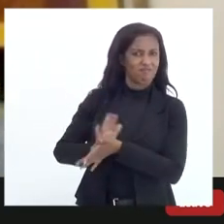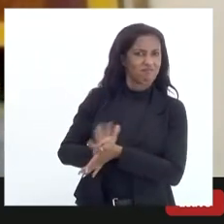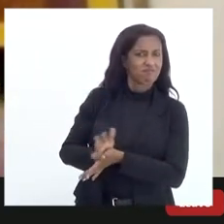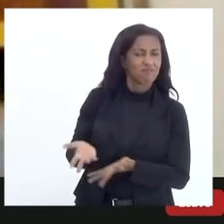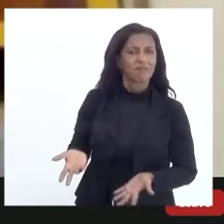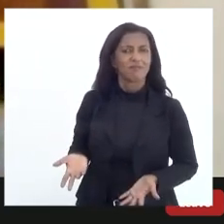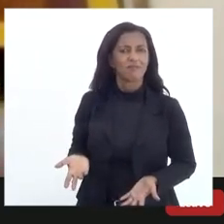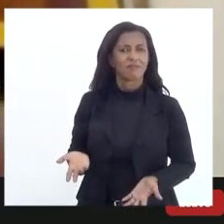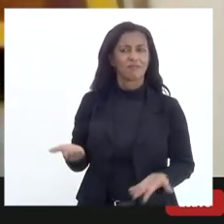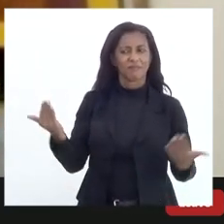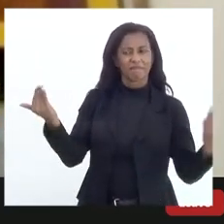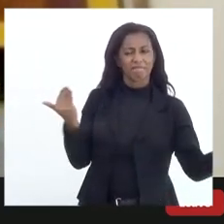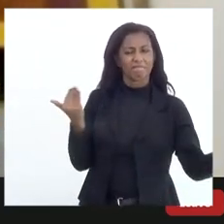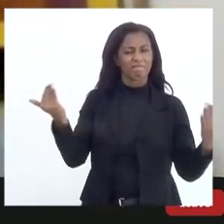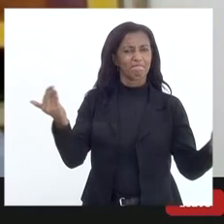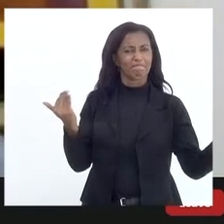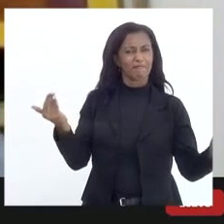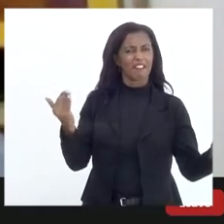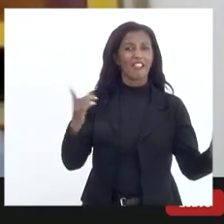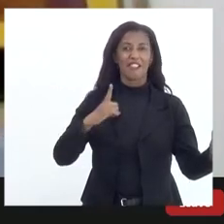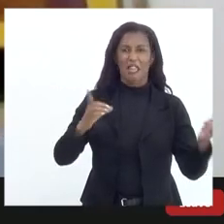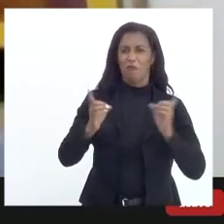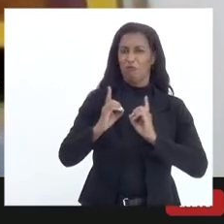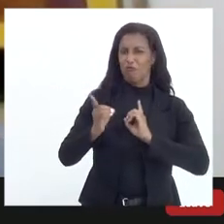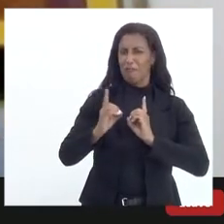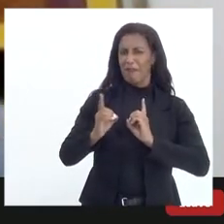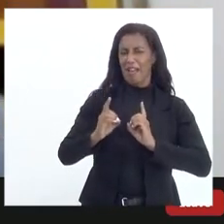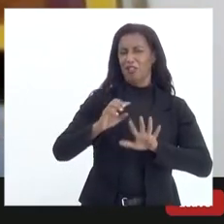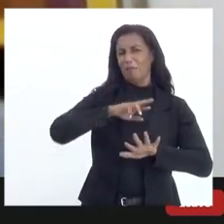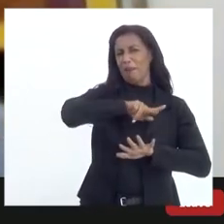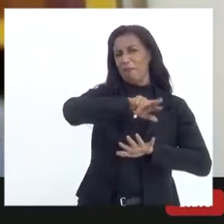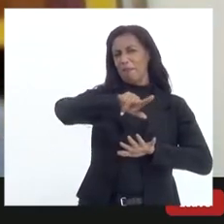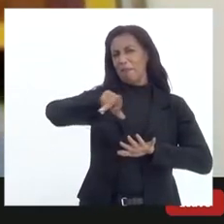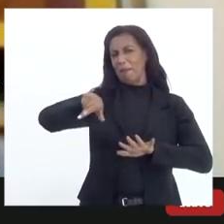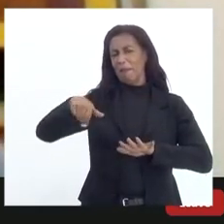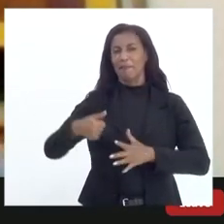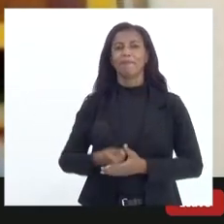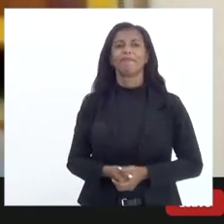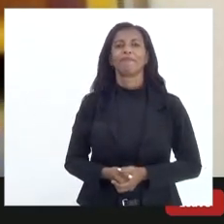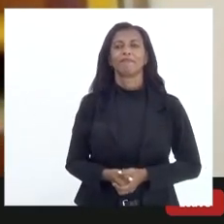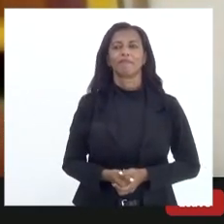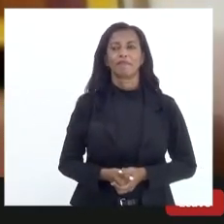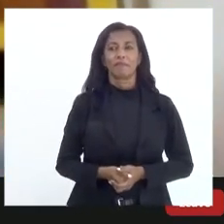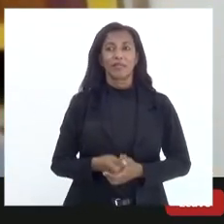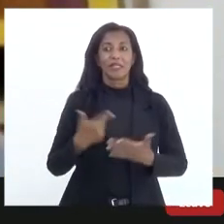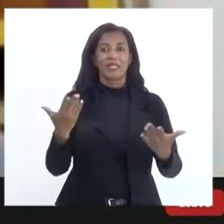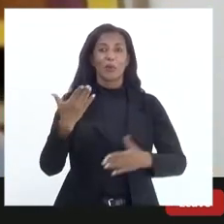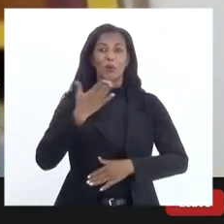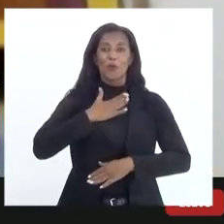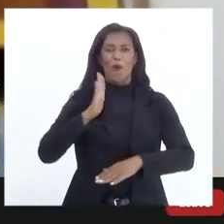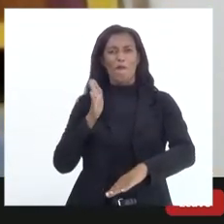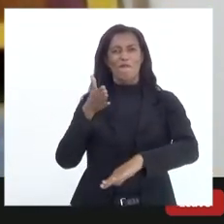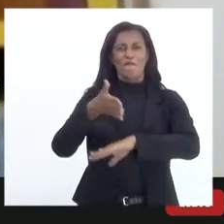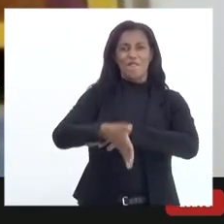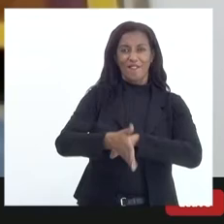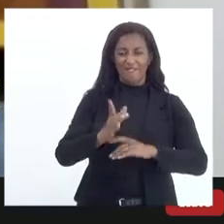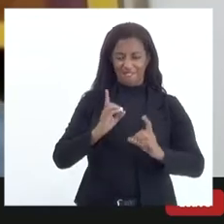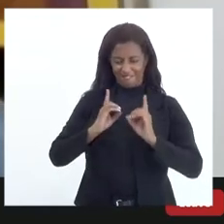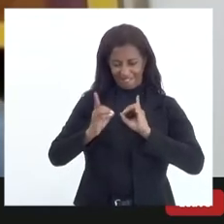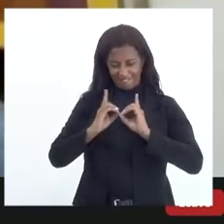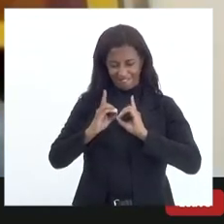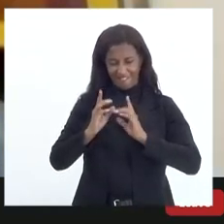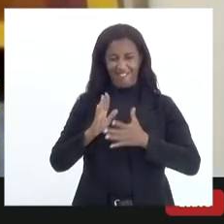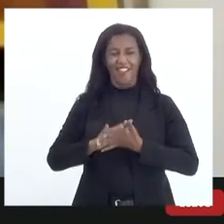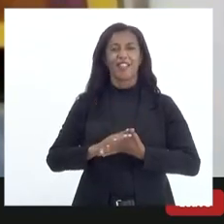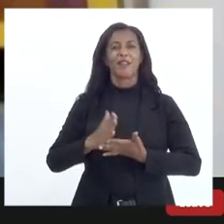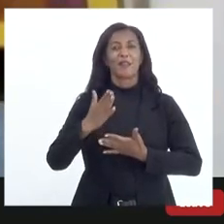do ponto de vista teórico, tem muito debate para ser feito ainda com relação a isso. Então, eu não gosto de entrar muito nesse debate público, né? Minha tese eu